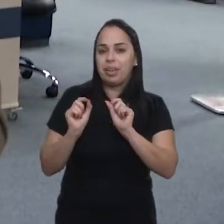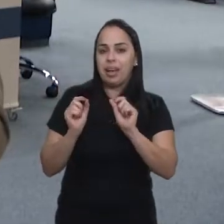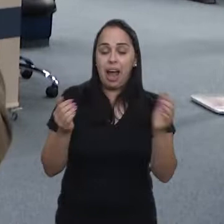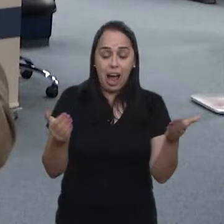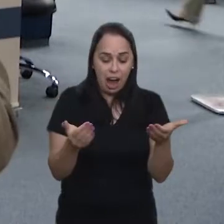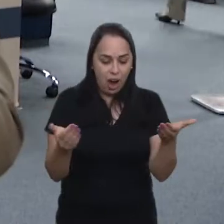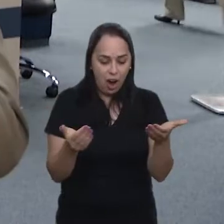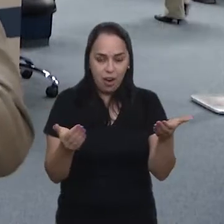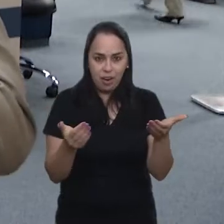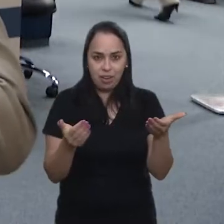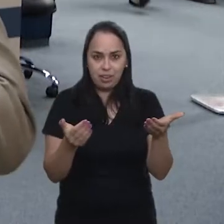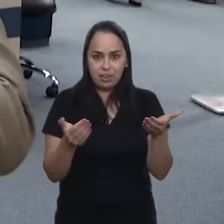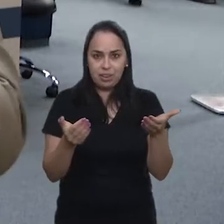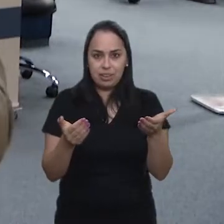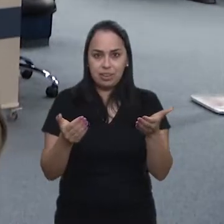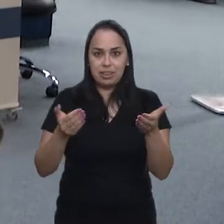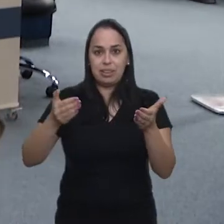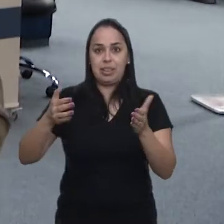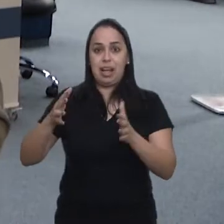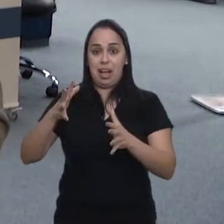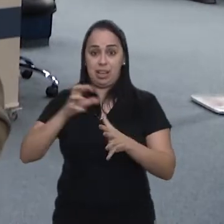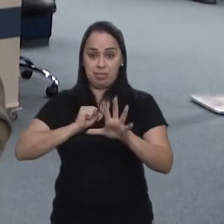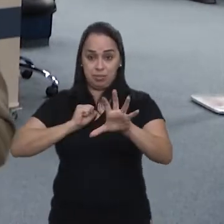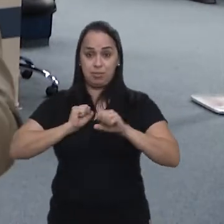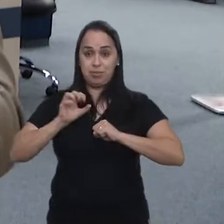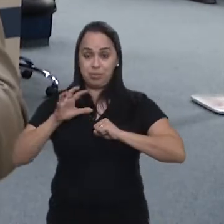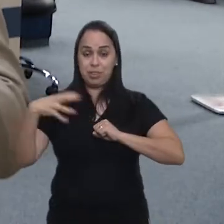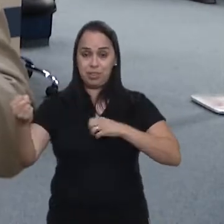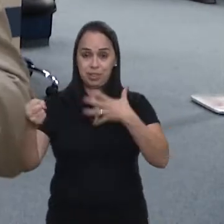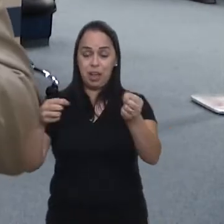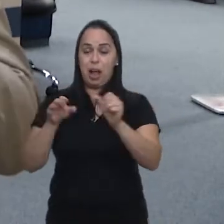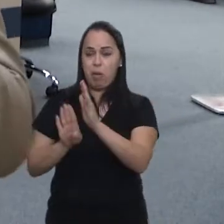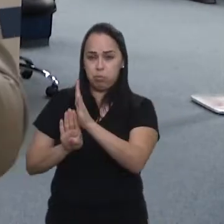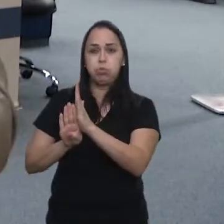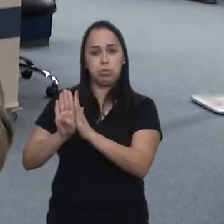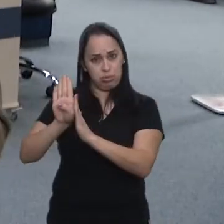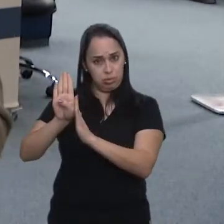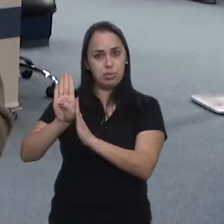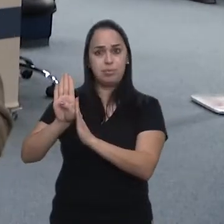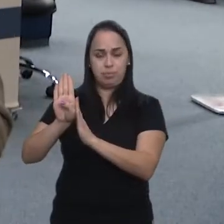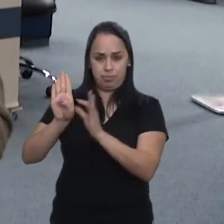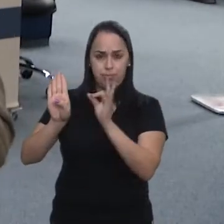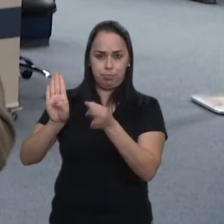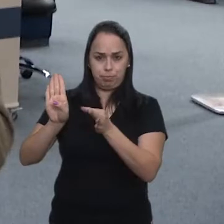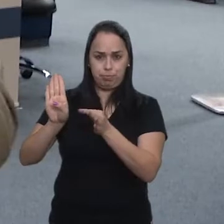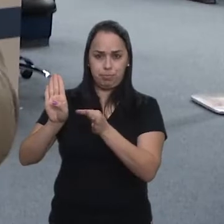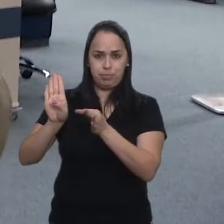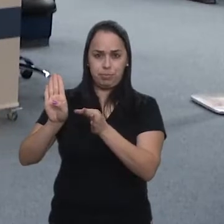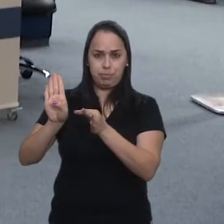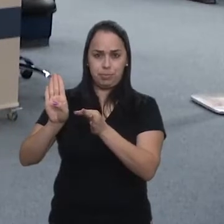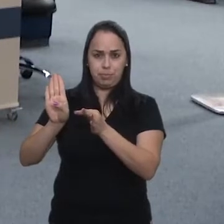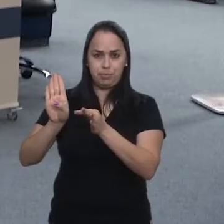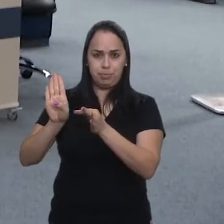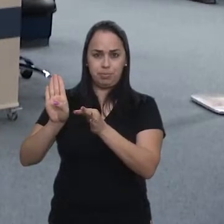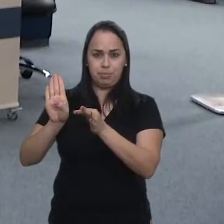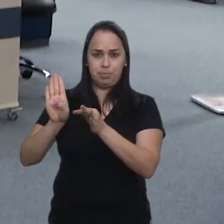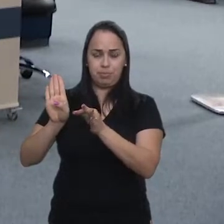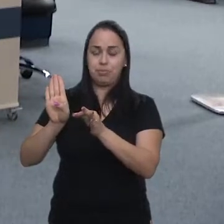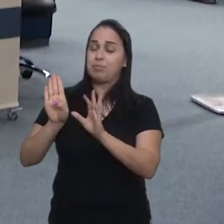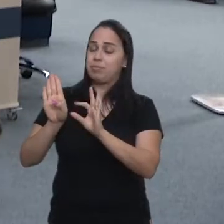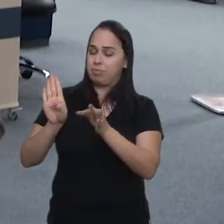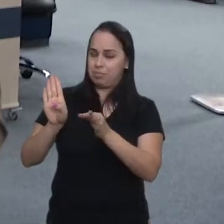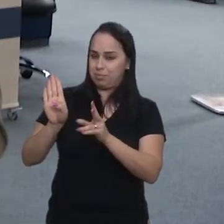na atualidade, apesar dos números de infecção ser 4 ou 5 vezes maior do que na